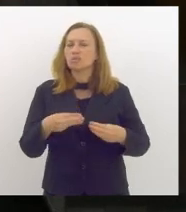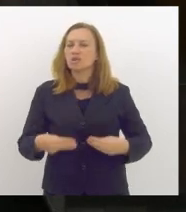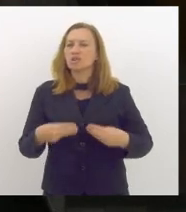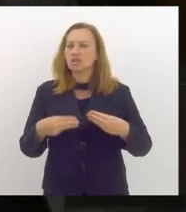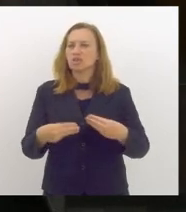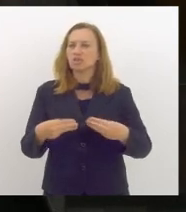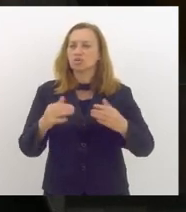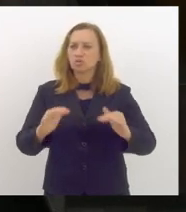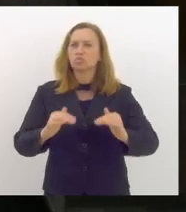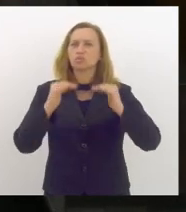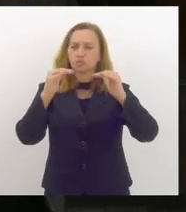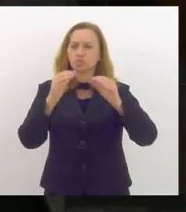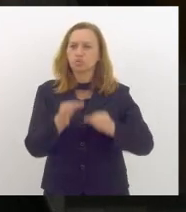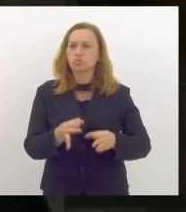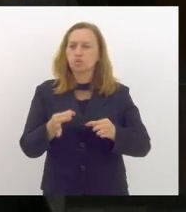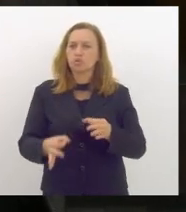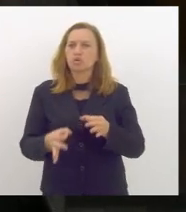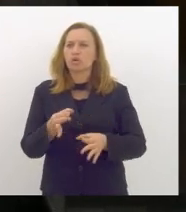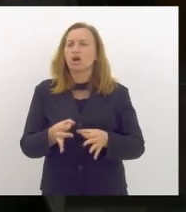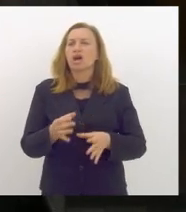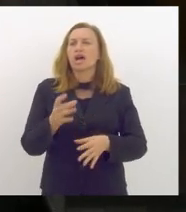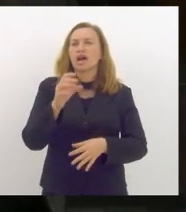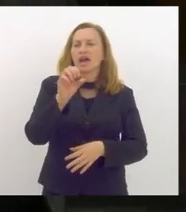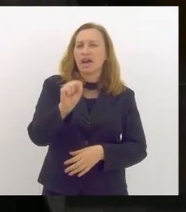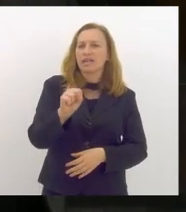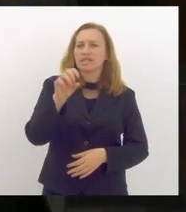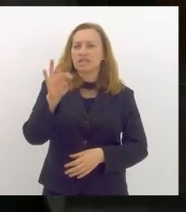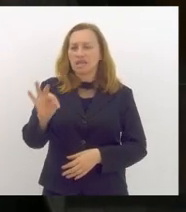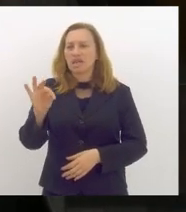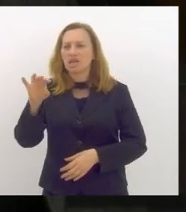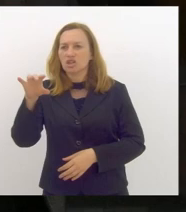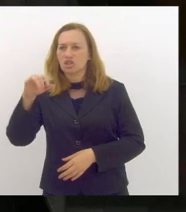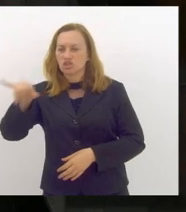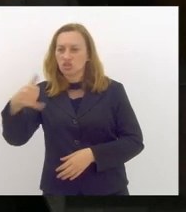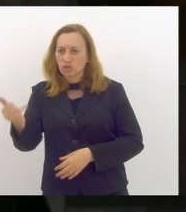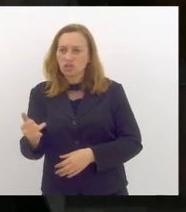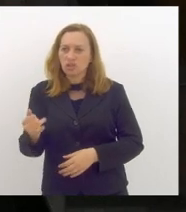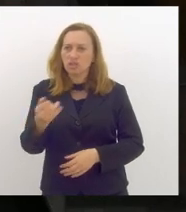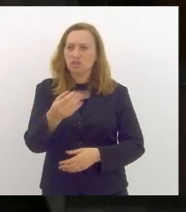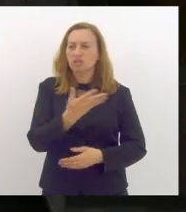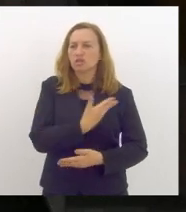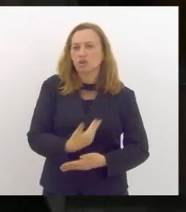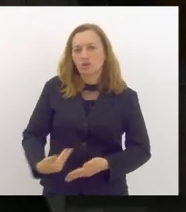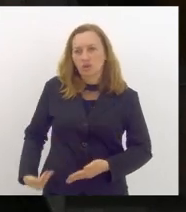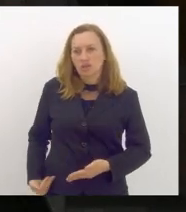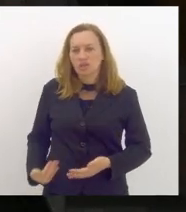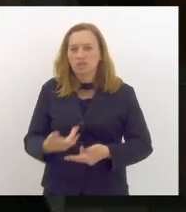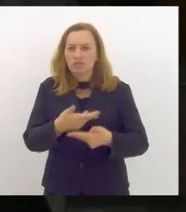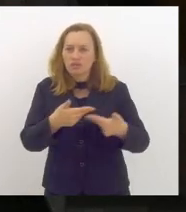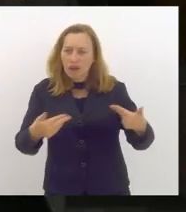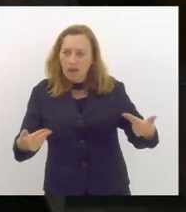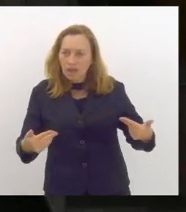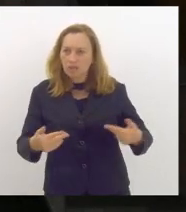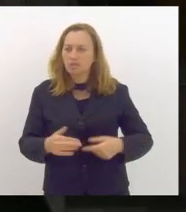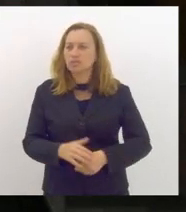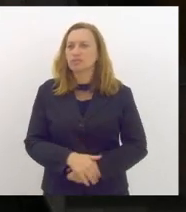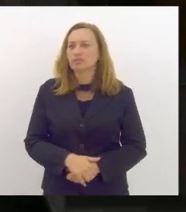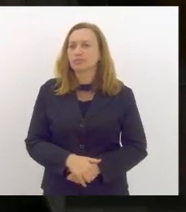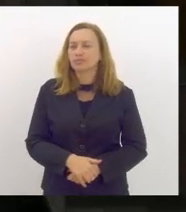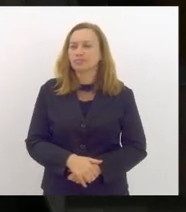de ministros do STJ de governadores a imensa maioria dos